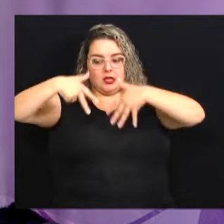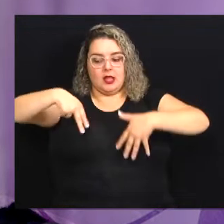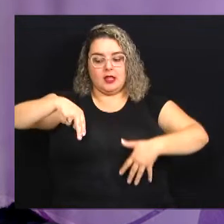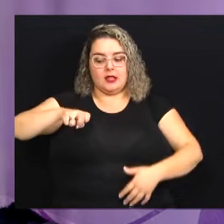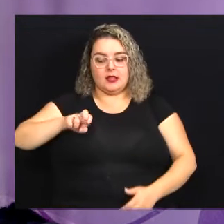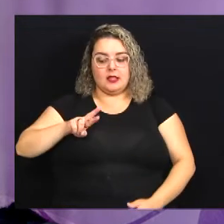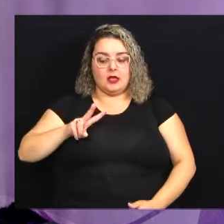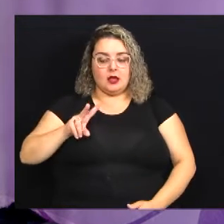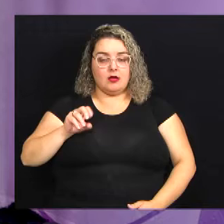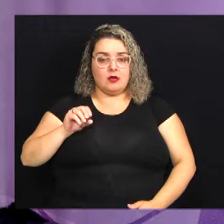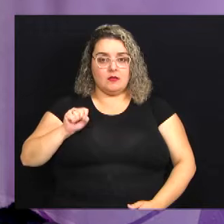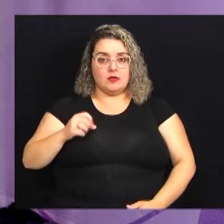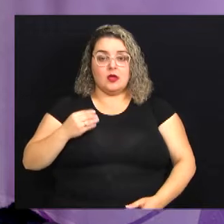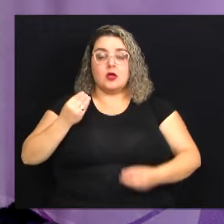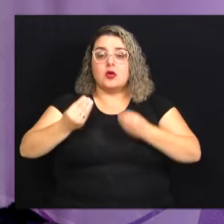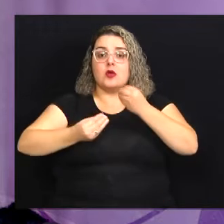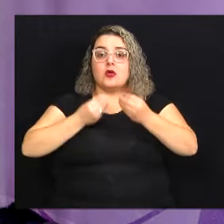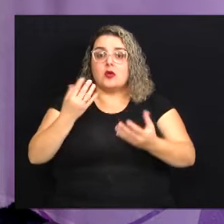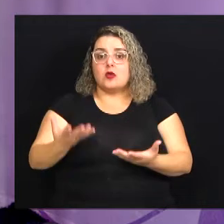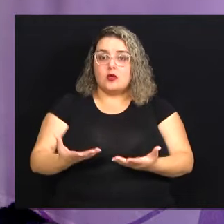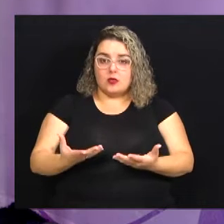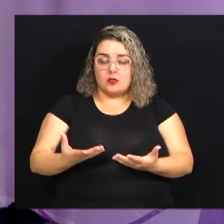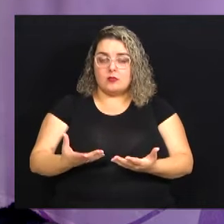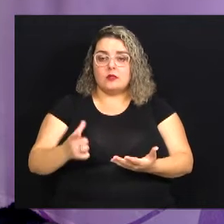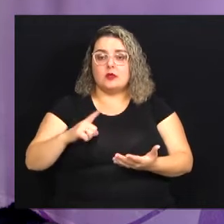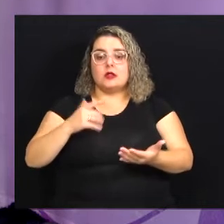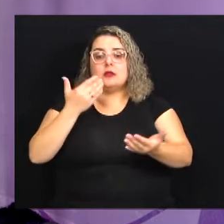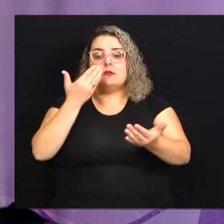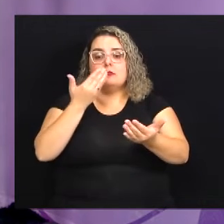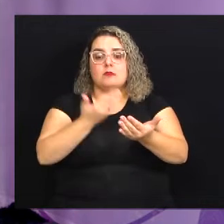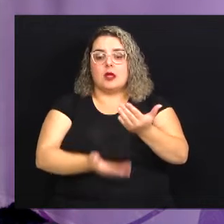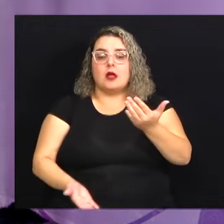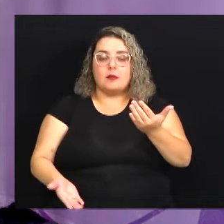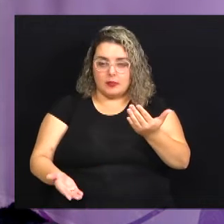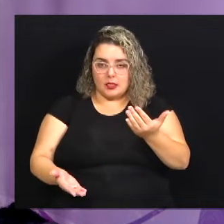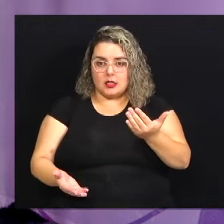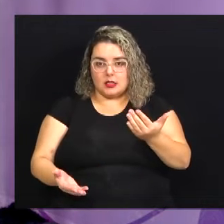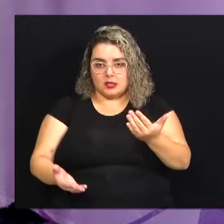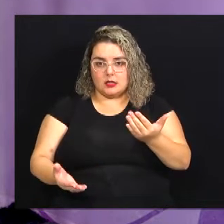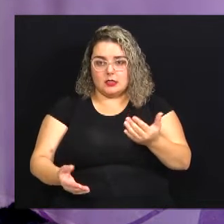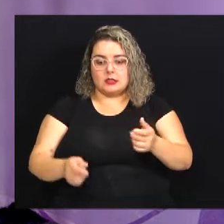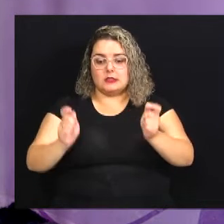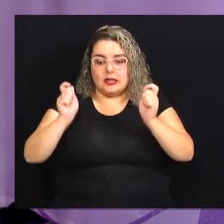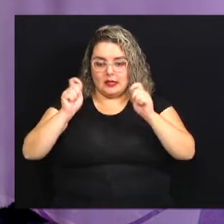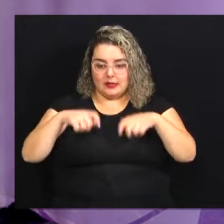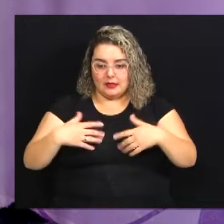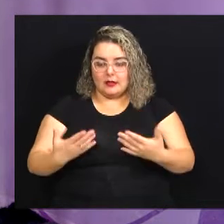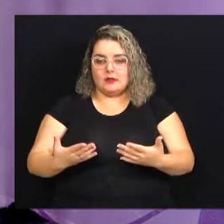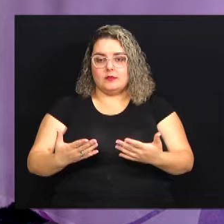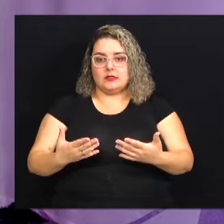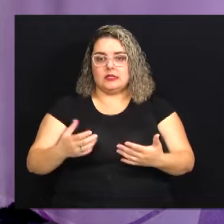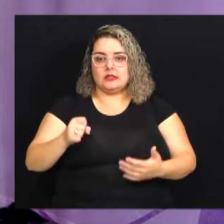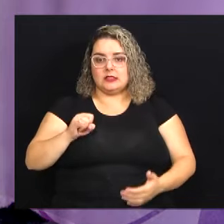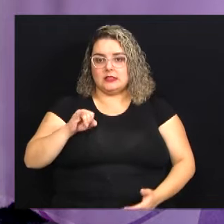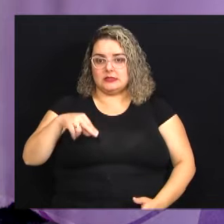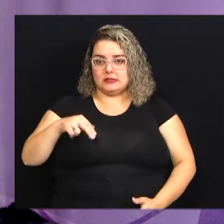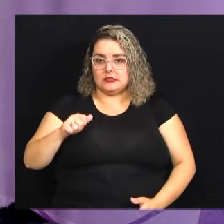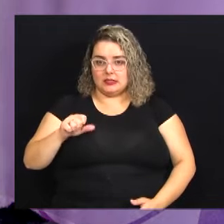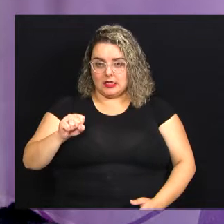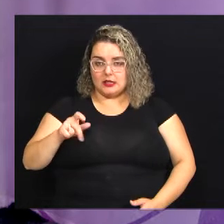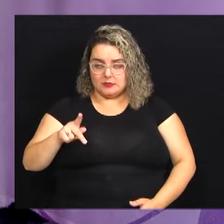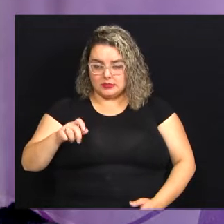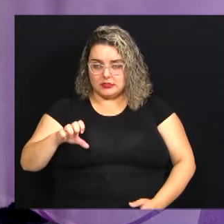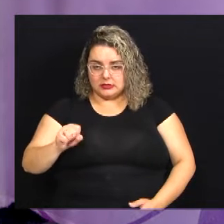né? E como você vai tendo uma perda da eficácia das sinapses,